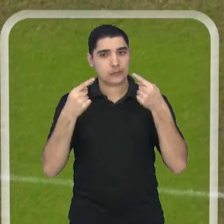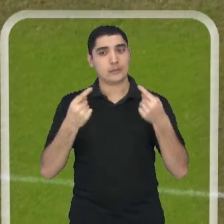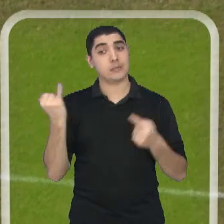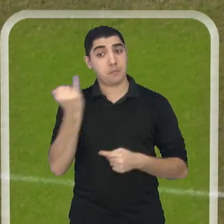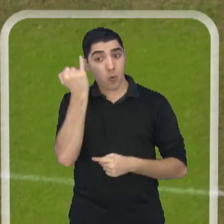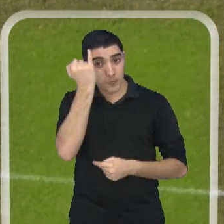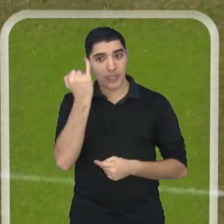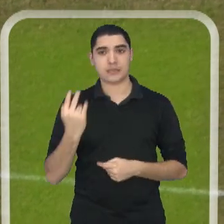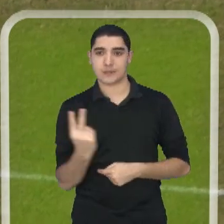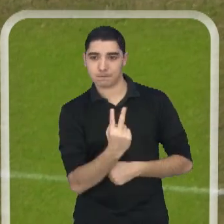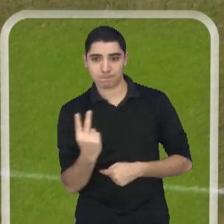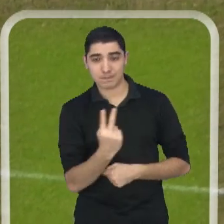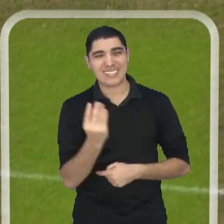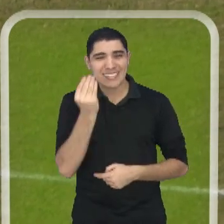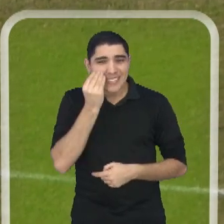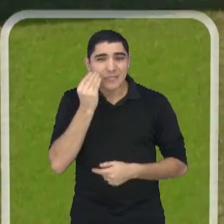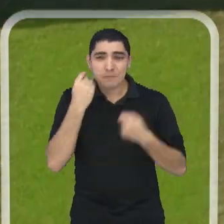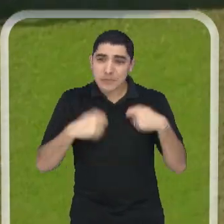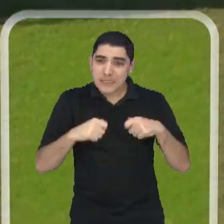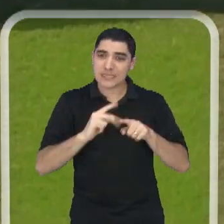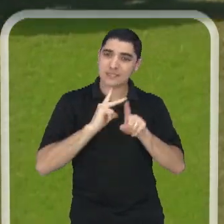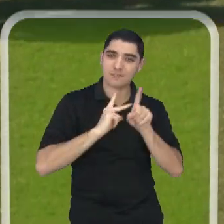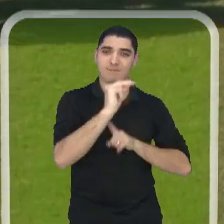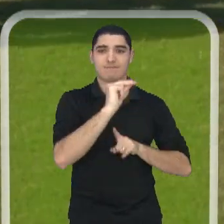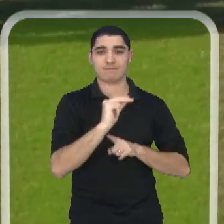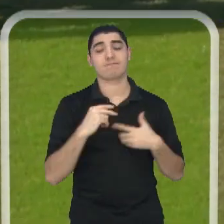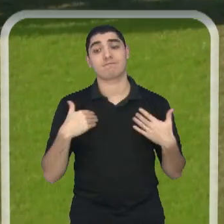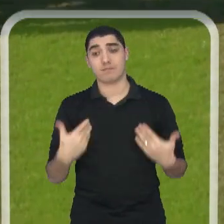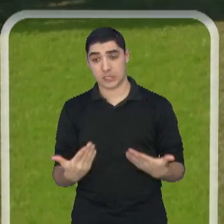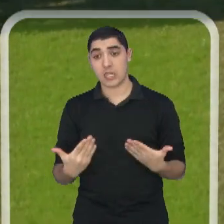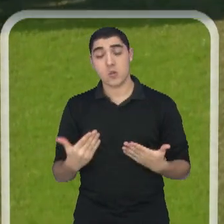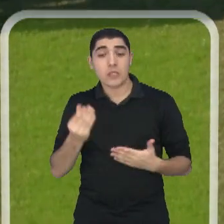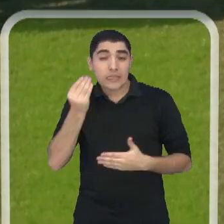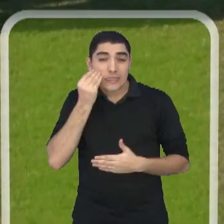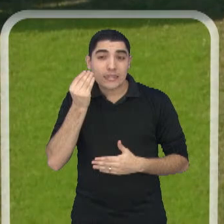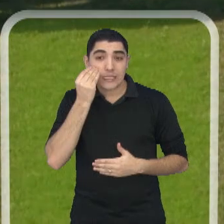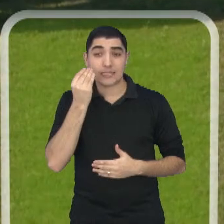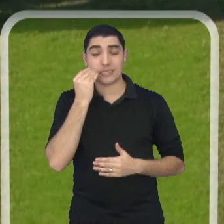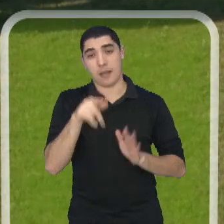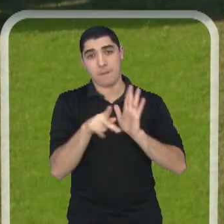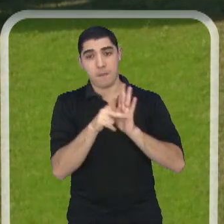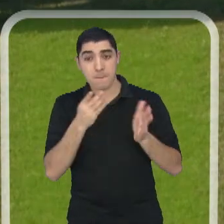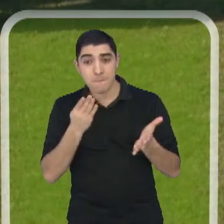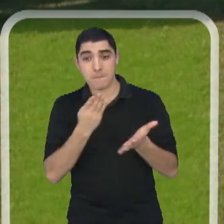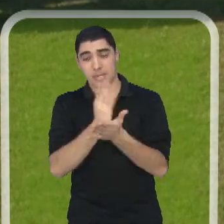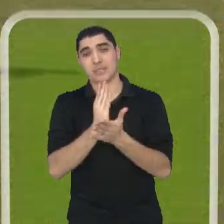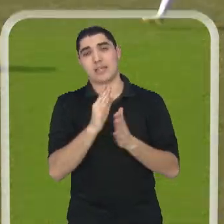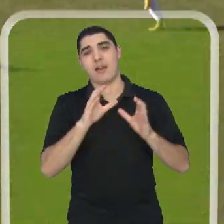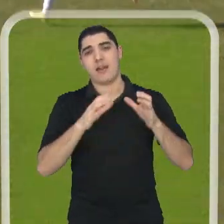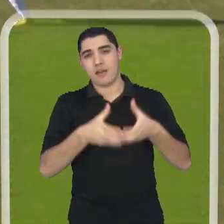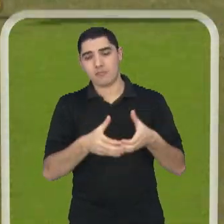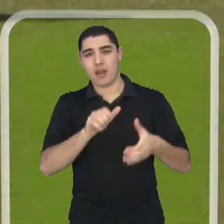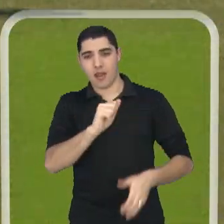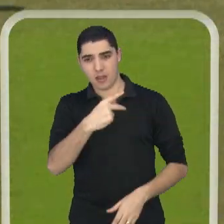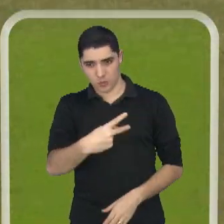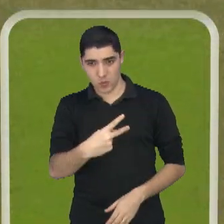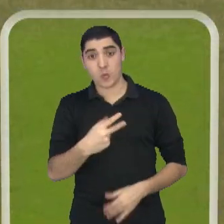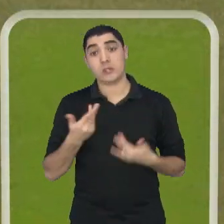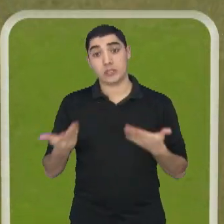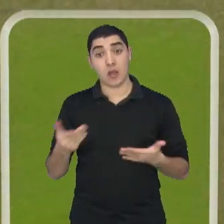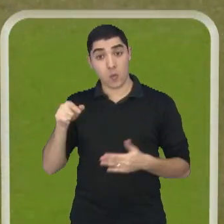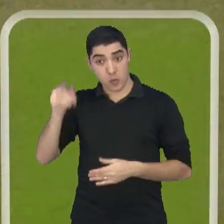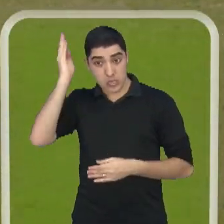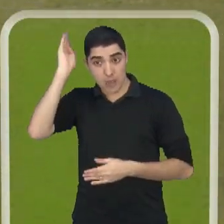duas equipes que precisavam vencer. Sonhando com a classificação à próxima fase do Brasileiro A2, as donas da